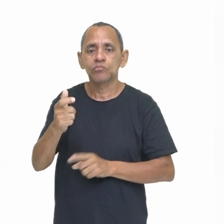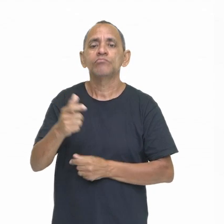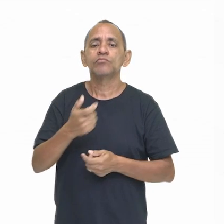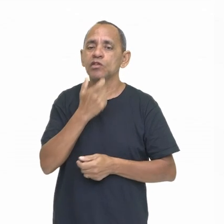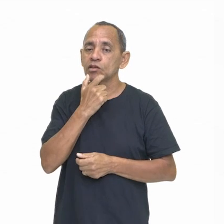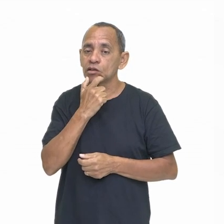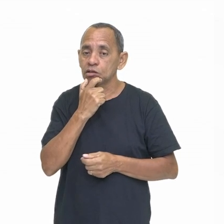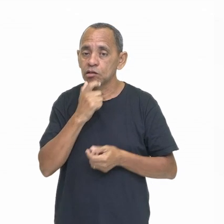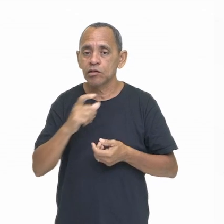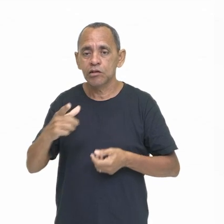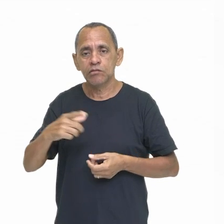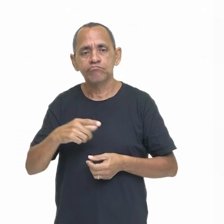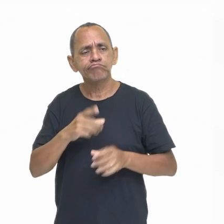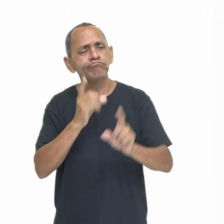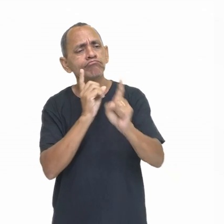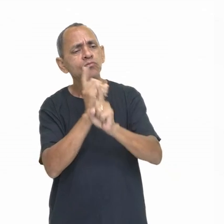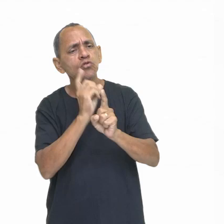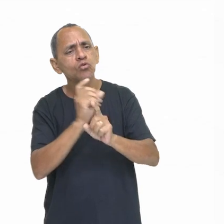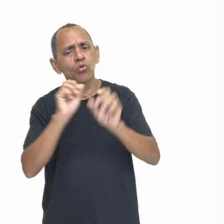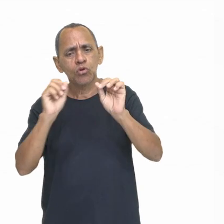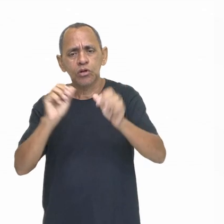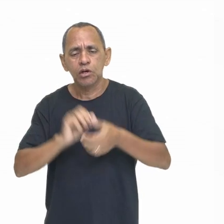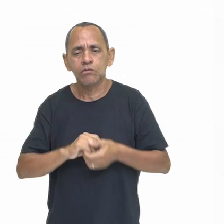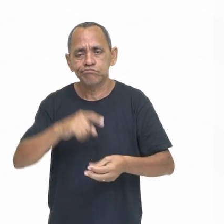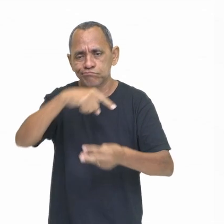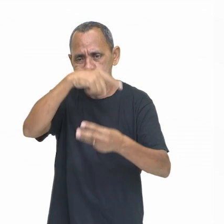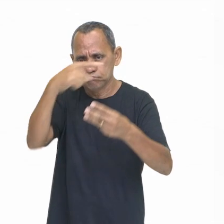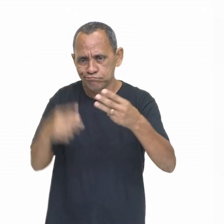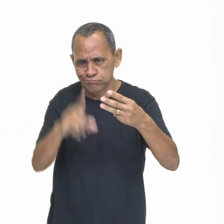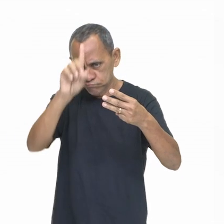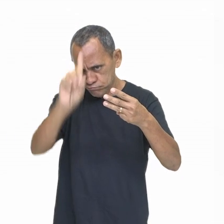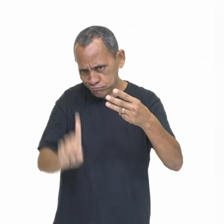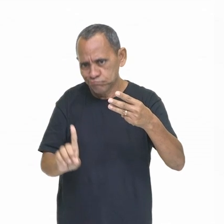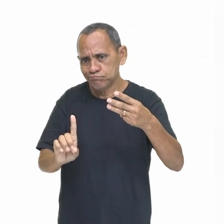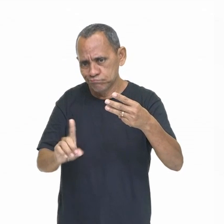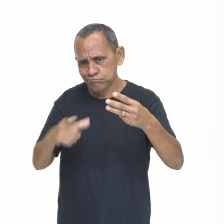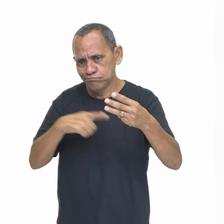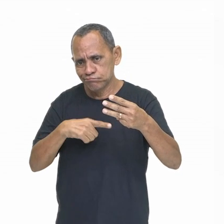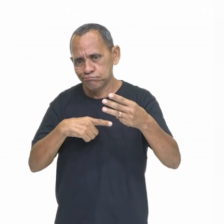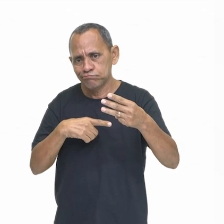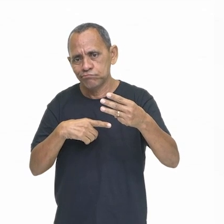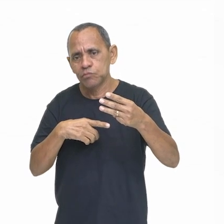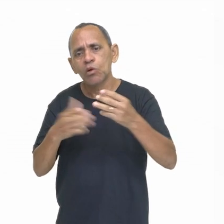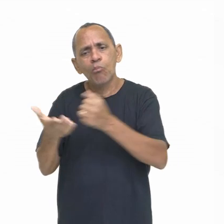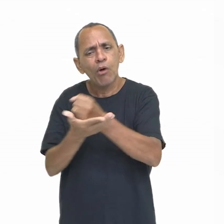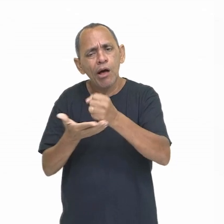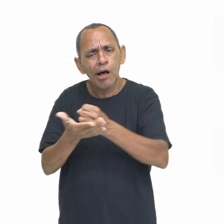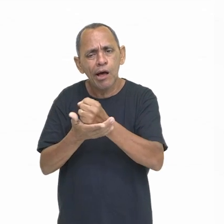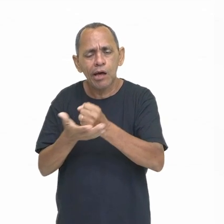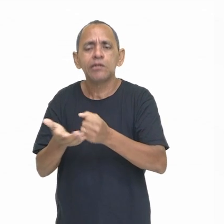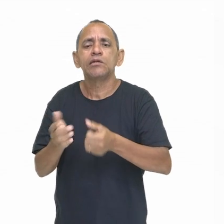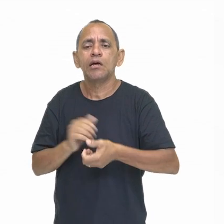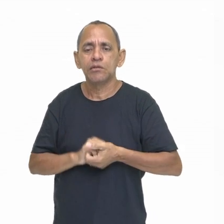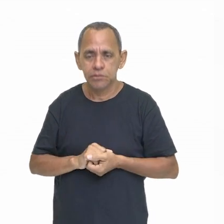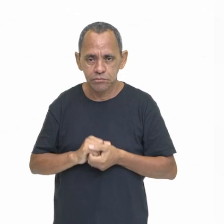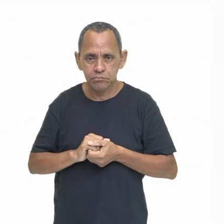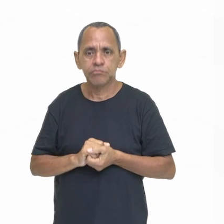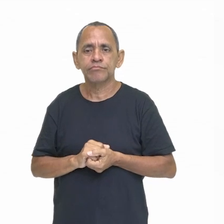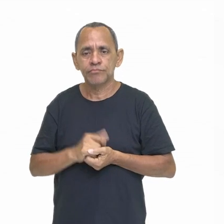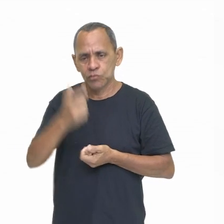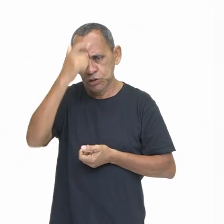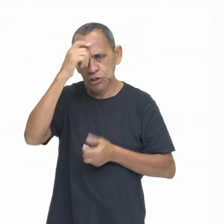que formaram a cidadania moderna na Inglaterra, mas que também fundamentam a cidadania moderna hoje, que é o